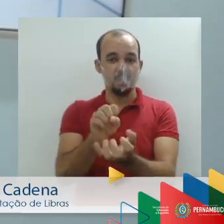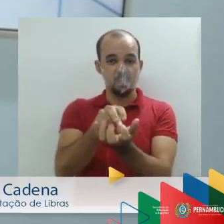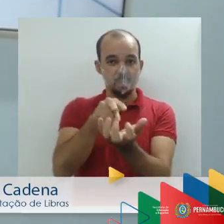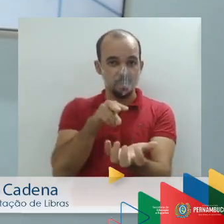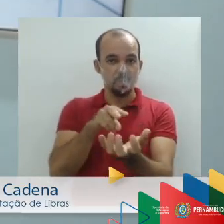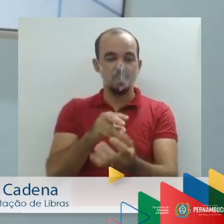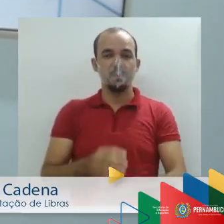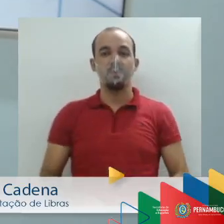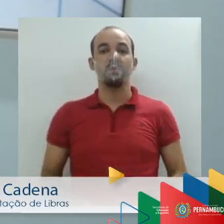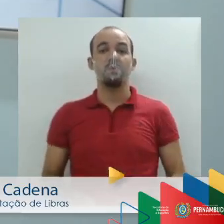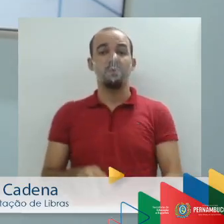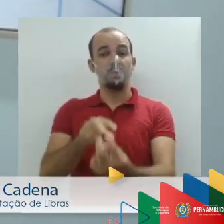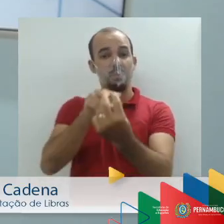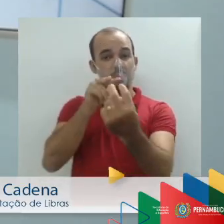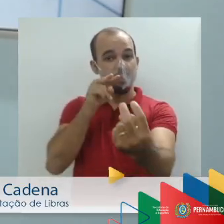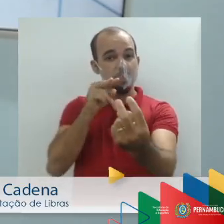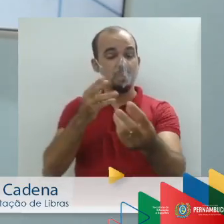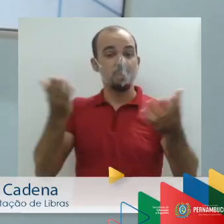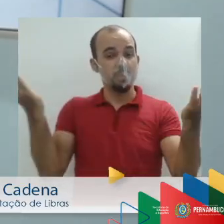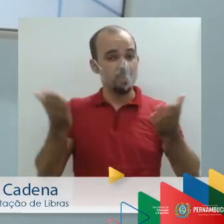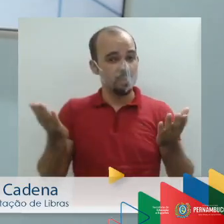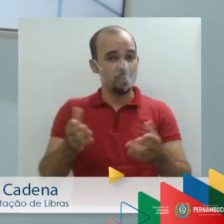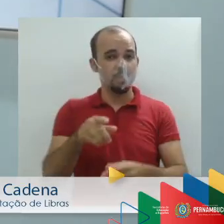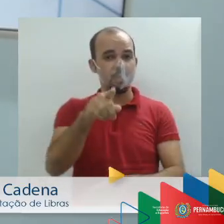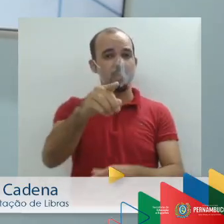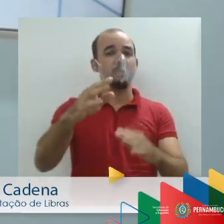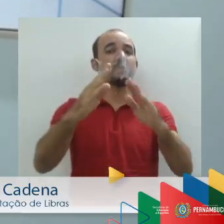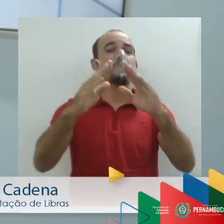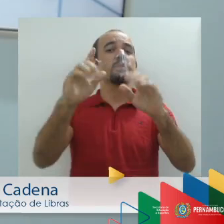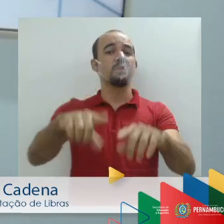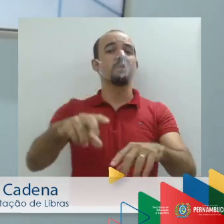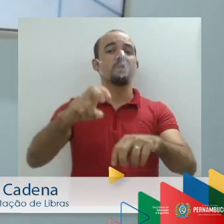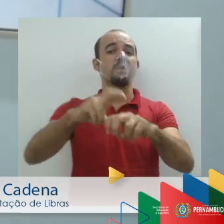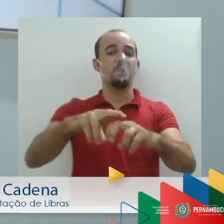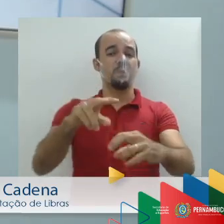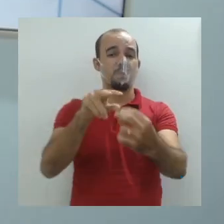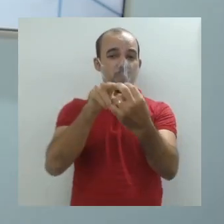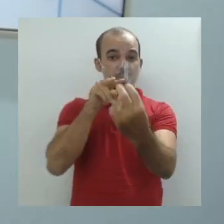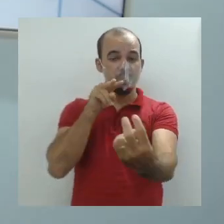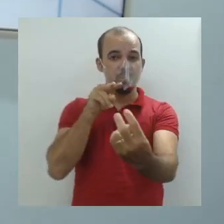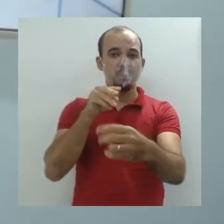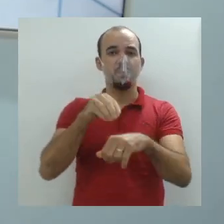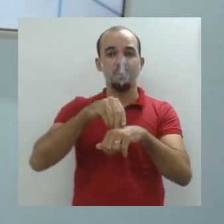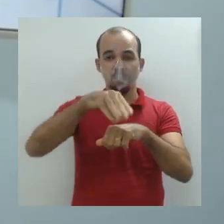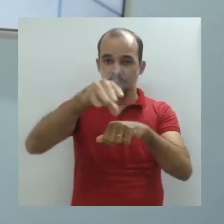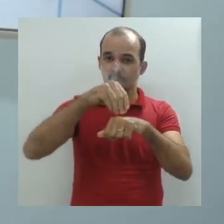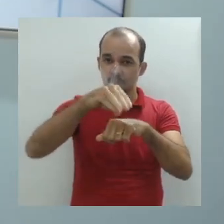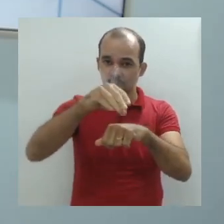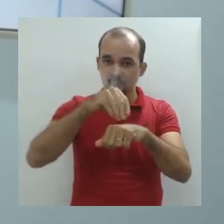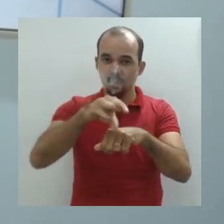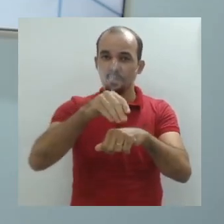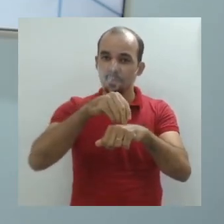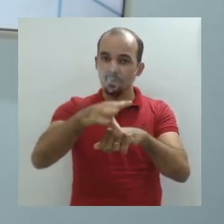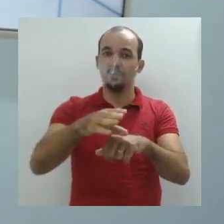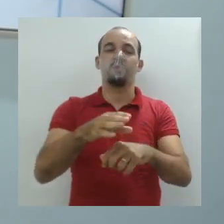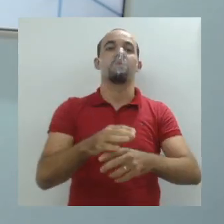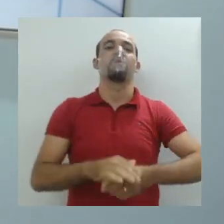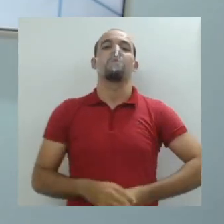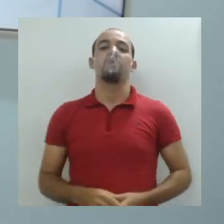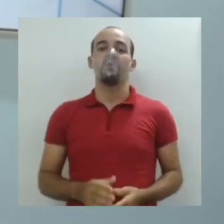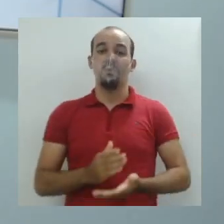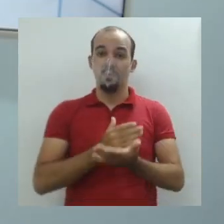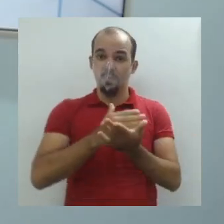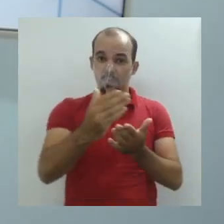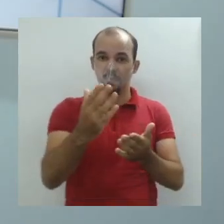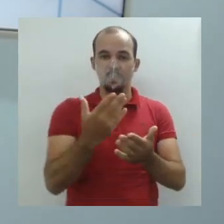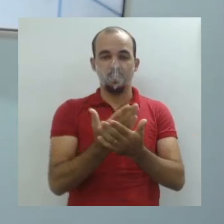sua telinha, aí no sofá de sua residência, recebendo esse início de